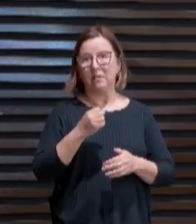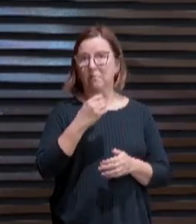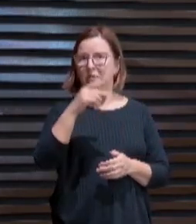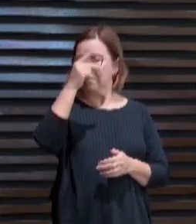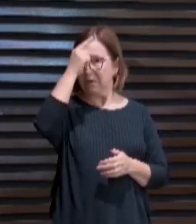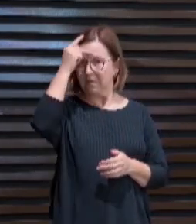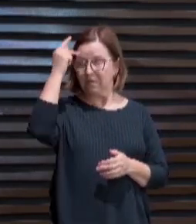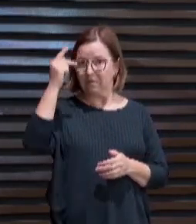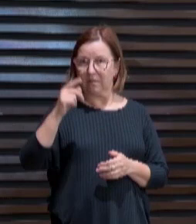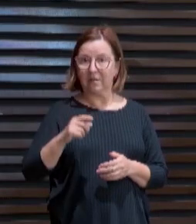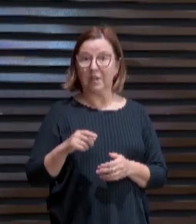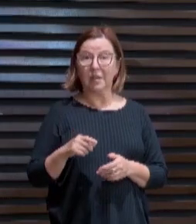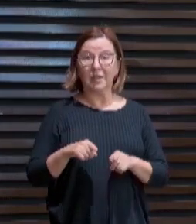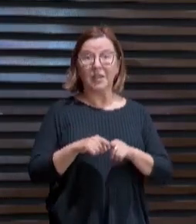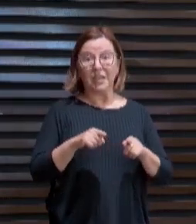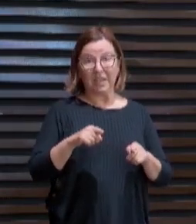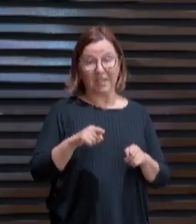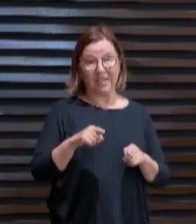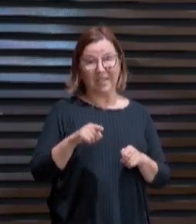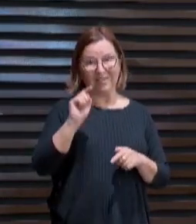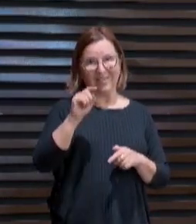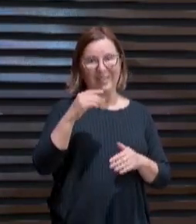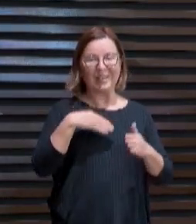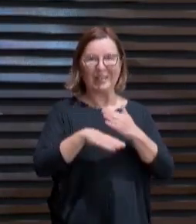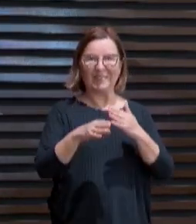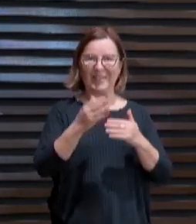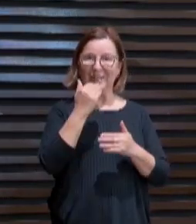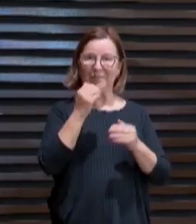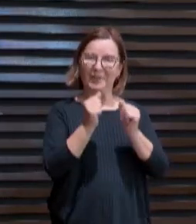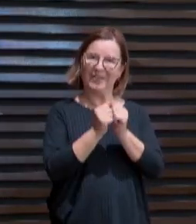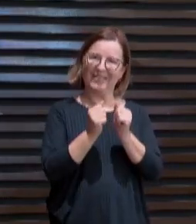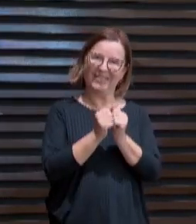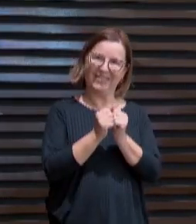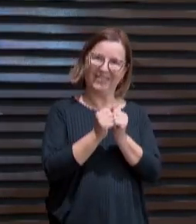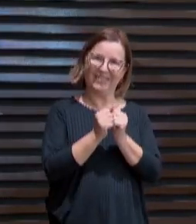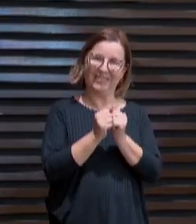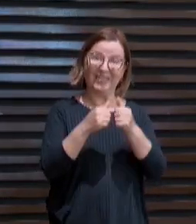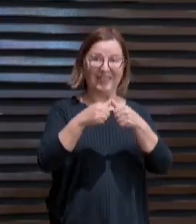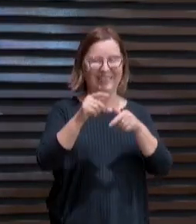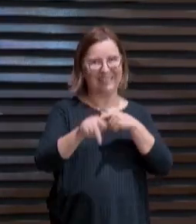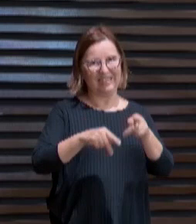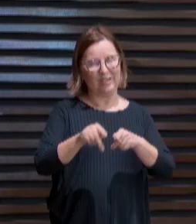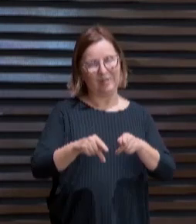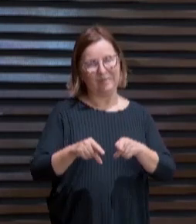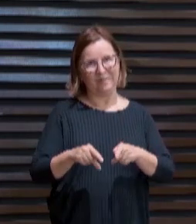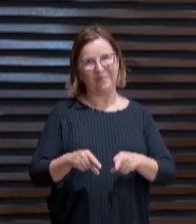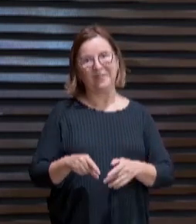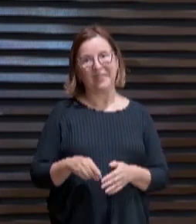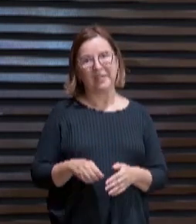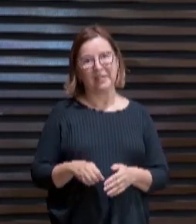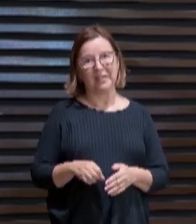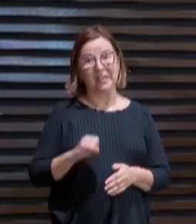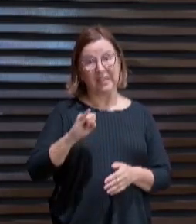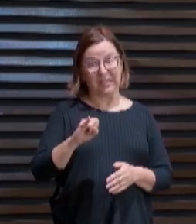você simplesmente foi num almoço com eles. Querido, é uma coisa incrível. Se, um pouquinho